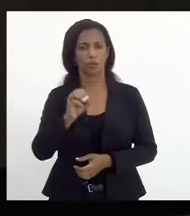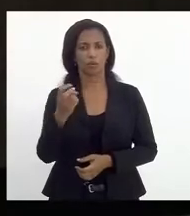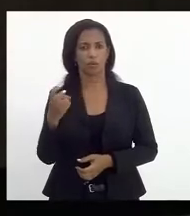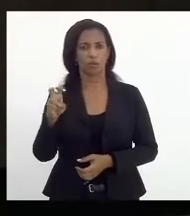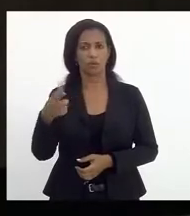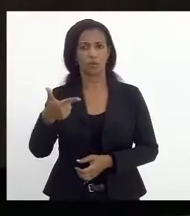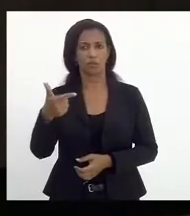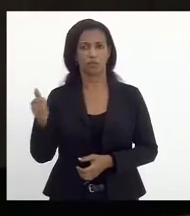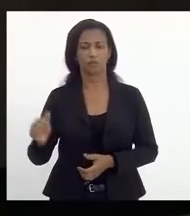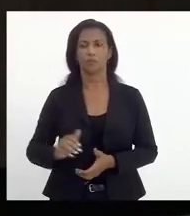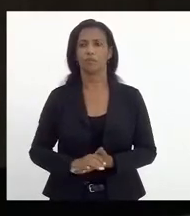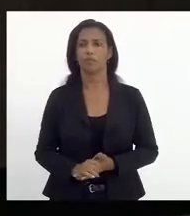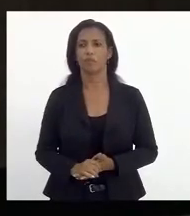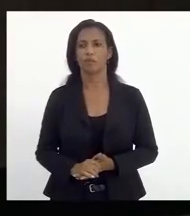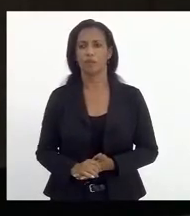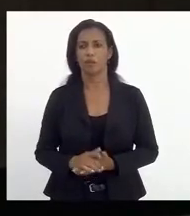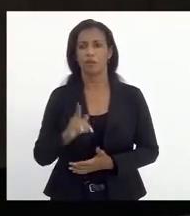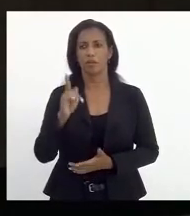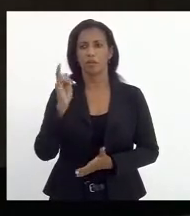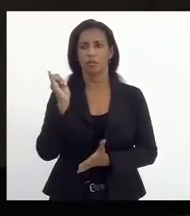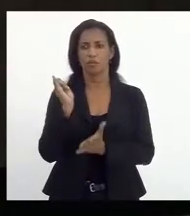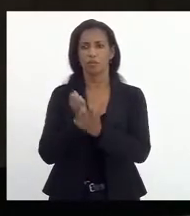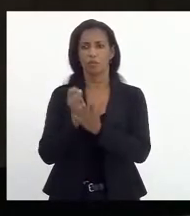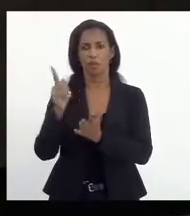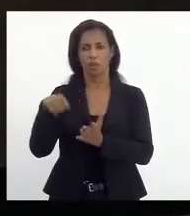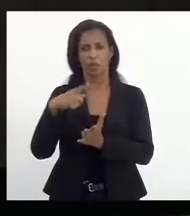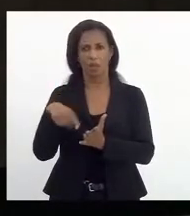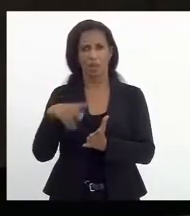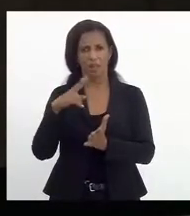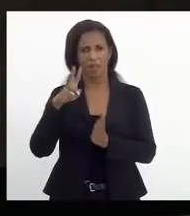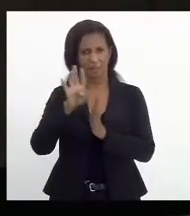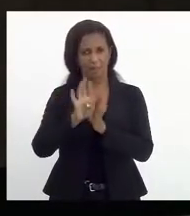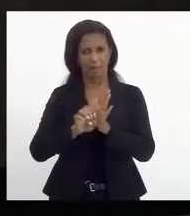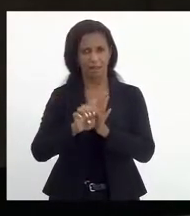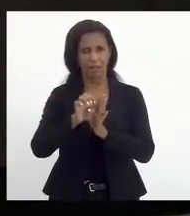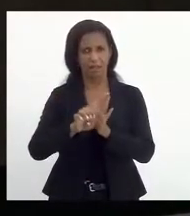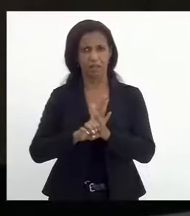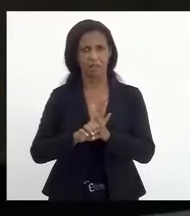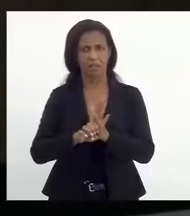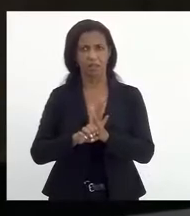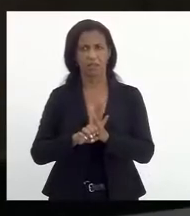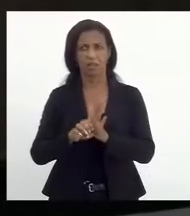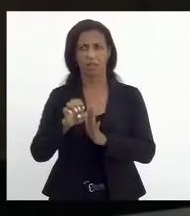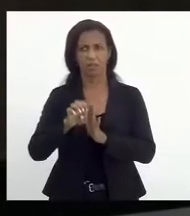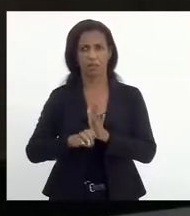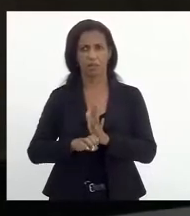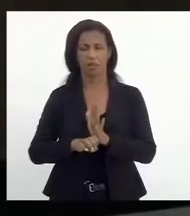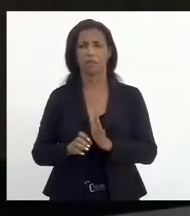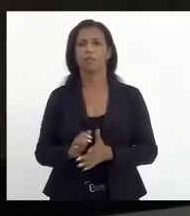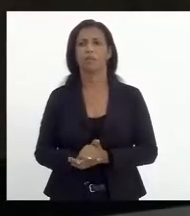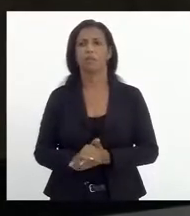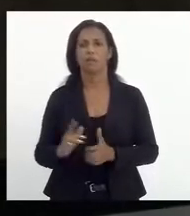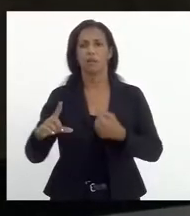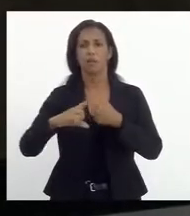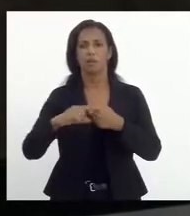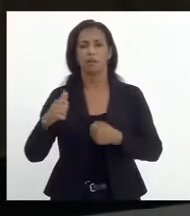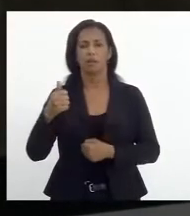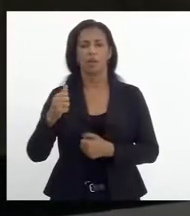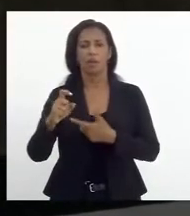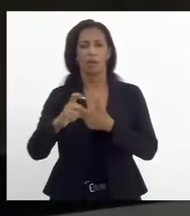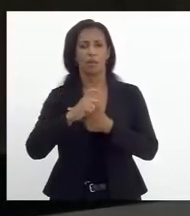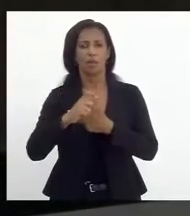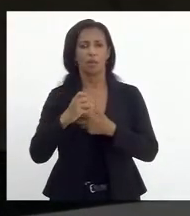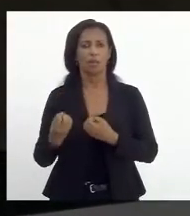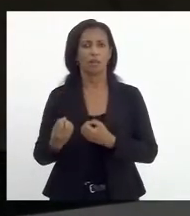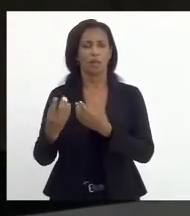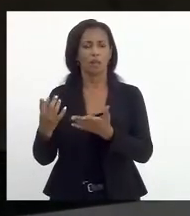4405-2021. Dispõe sobre a isenção. Ele é ementa? A ementa precisa? A ementa? Artigo 1º. Poder Executivo